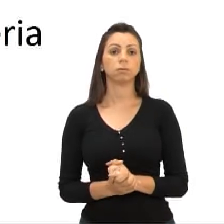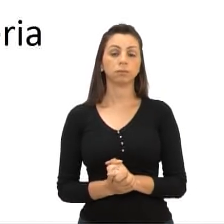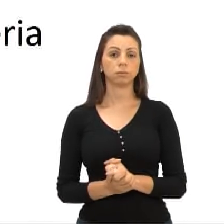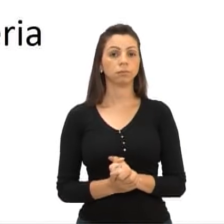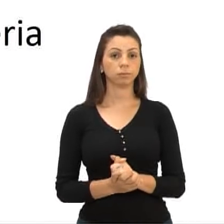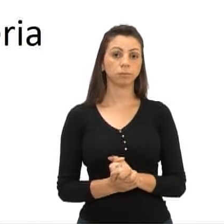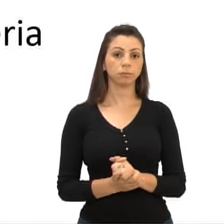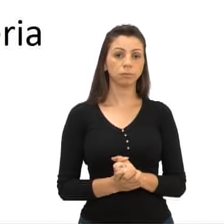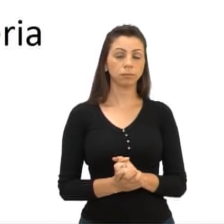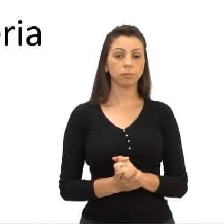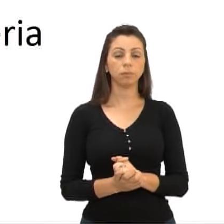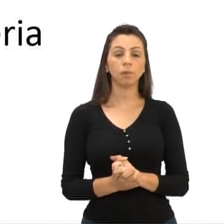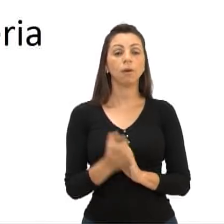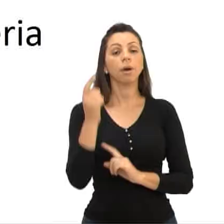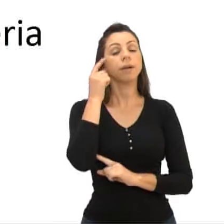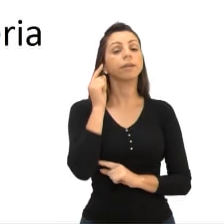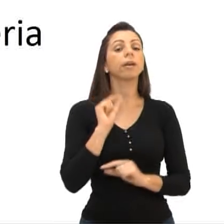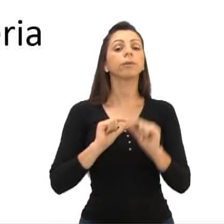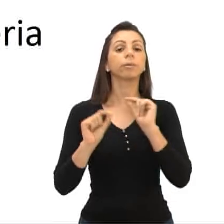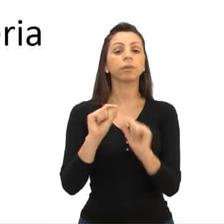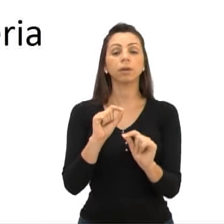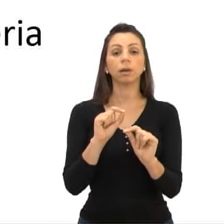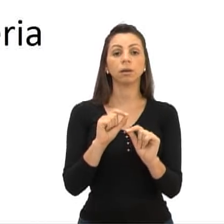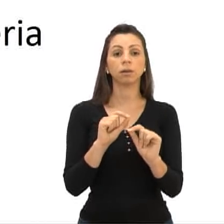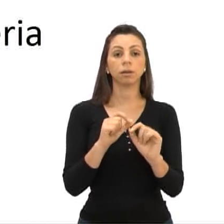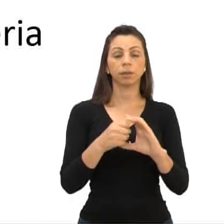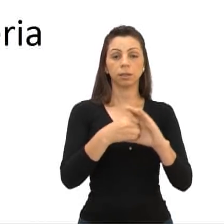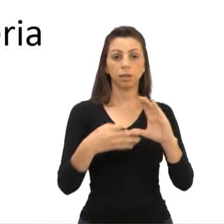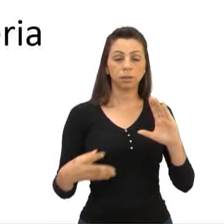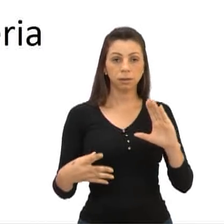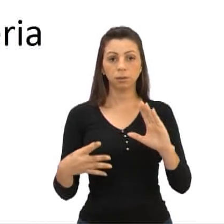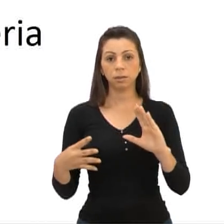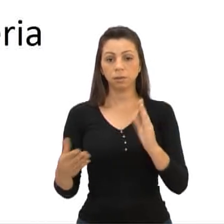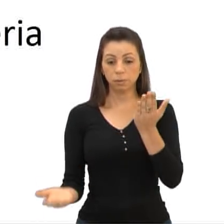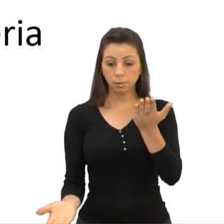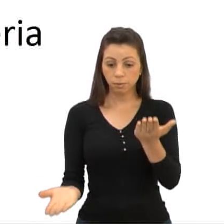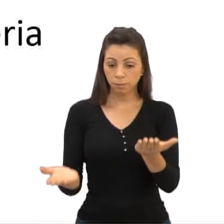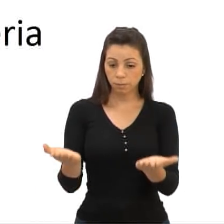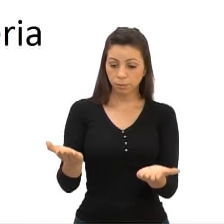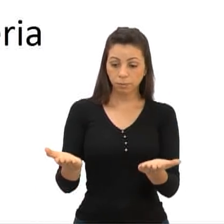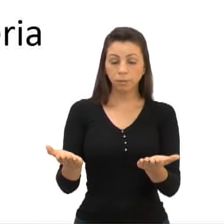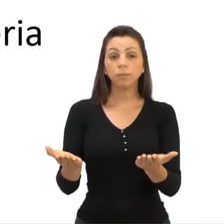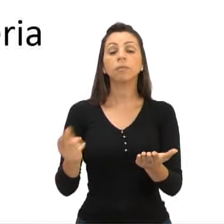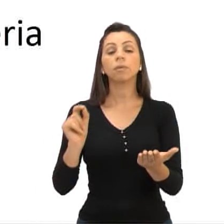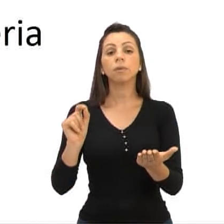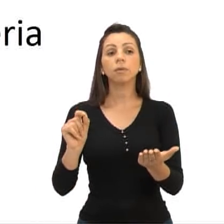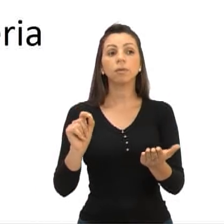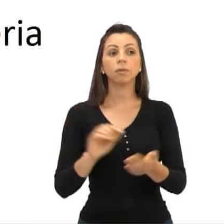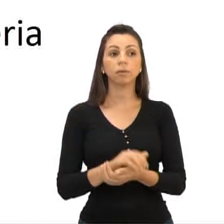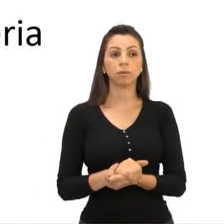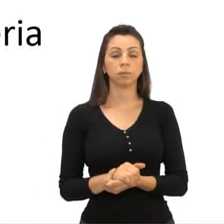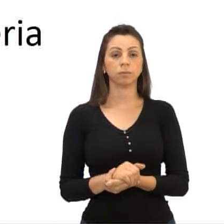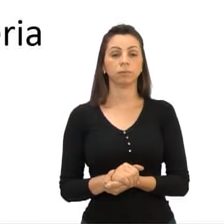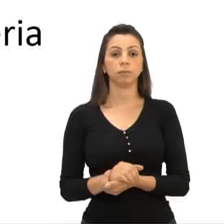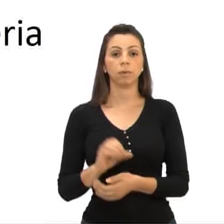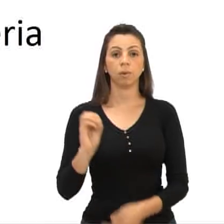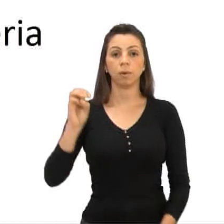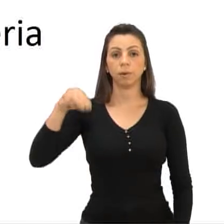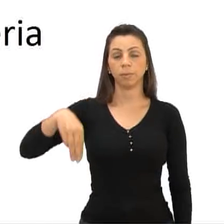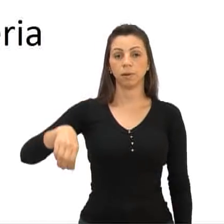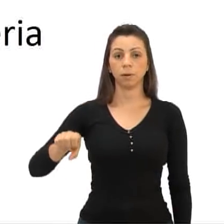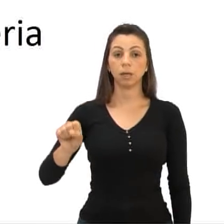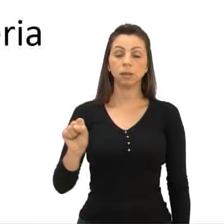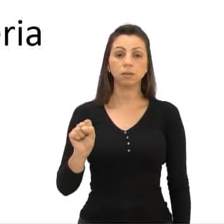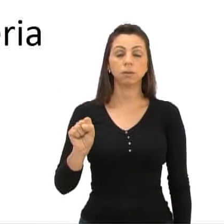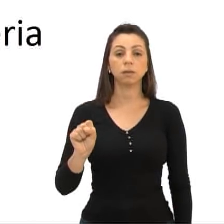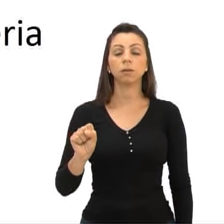A ideia de proporção. Acompanhe essa situação. A Organização Mundial de Saúde, a